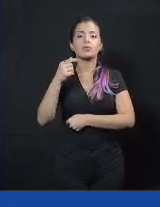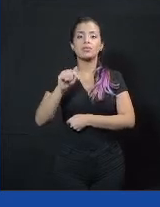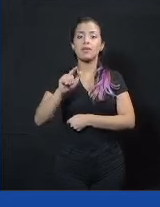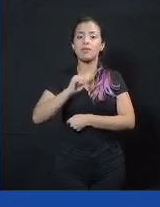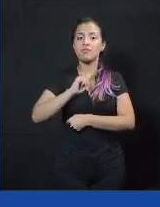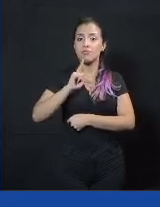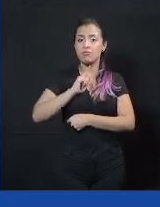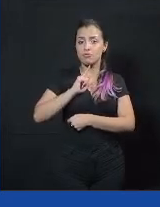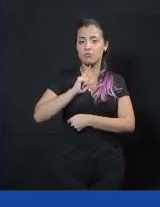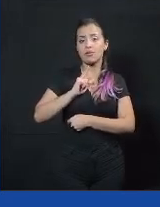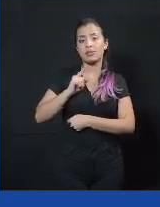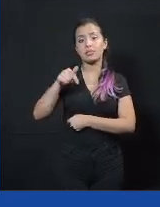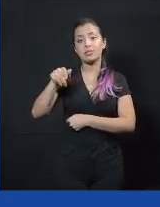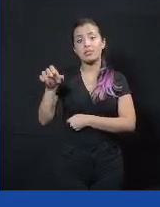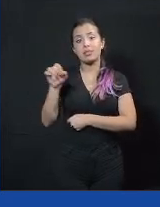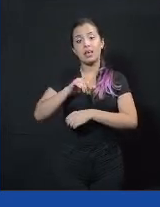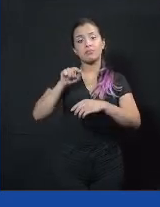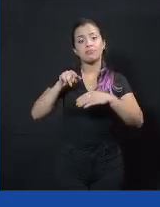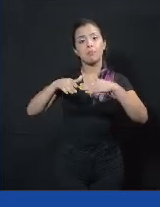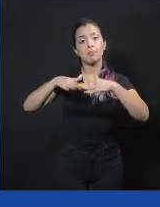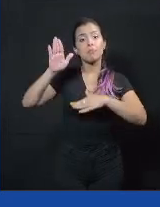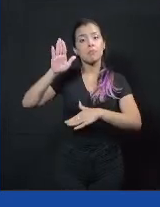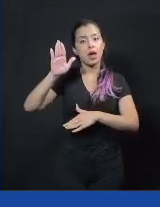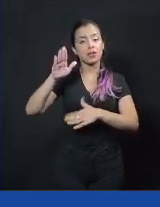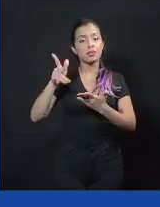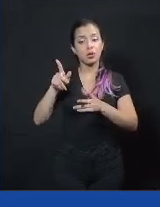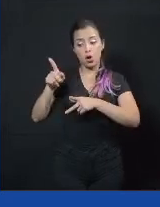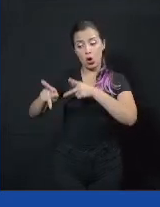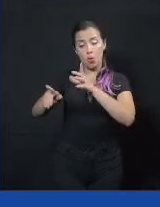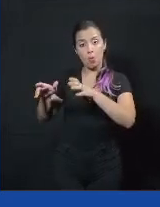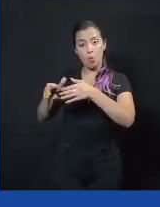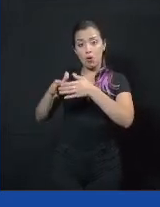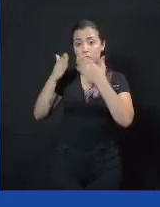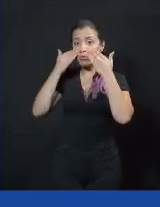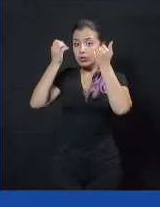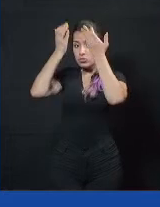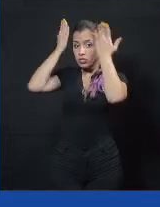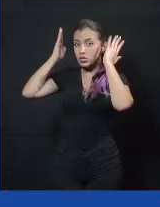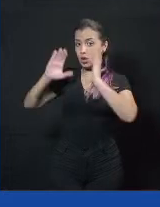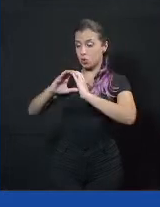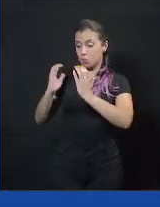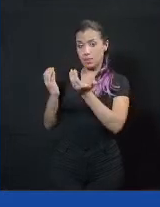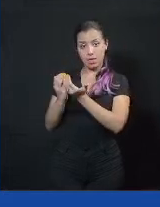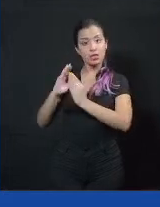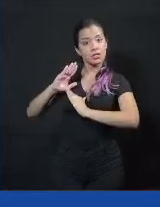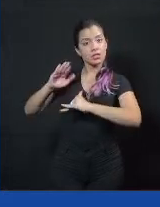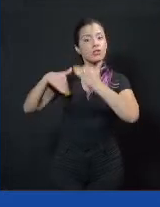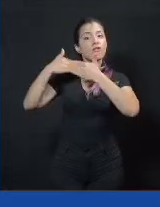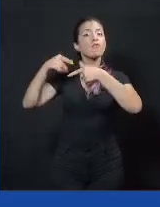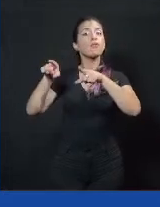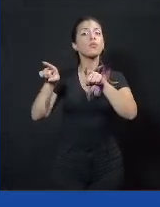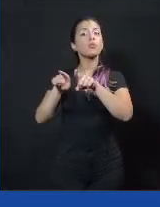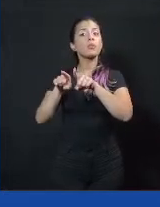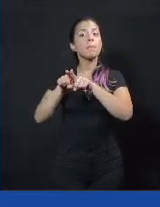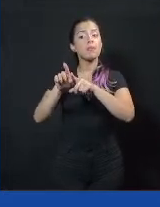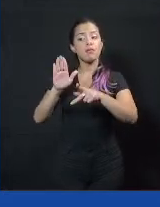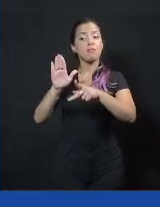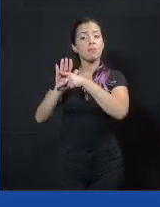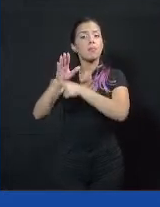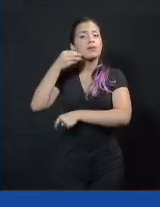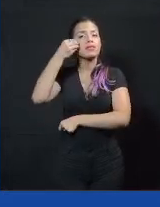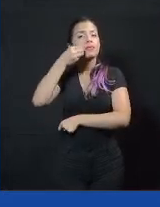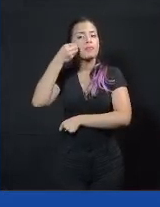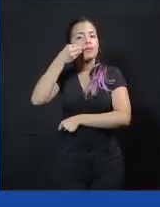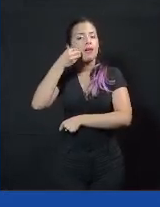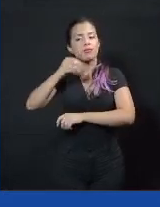25.670 estudantes. Os povos indígenas e suas comunidades também desenvolveram suas próprias experiências de educação